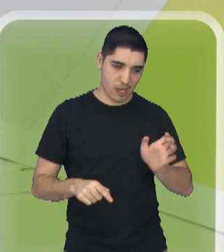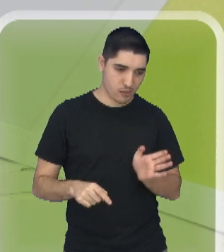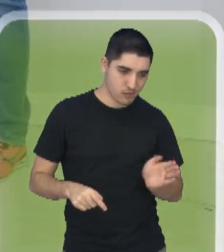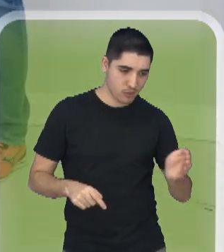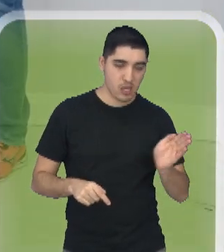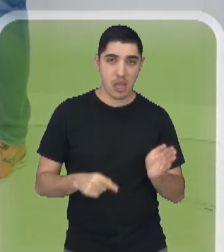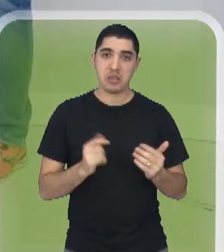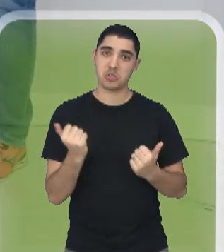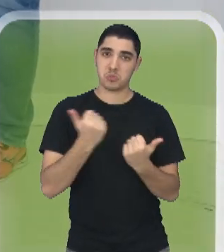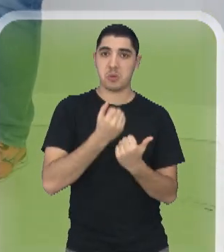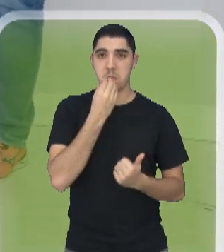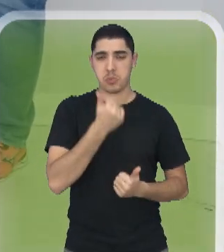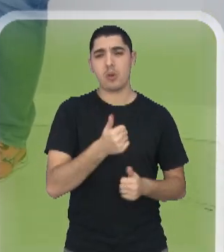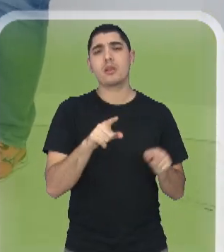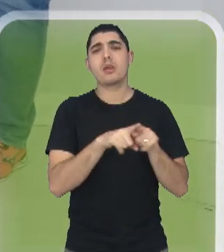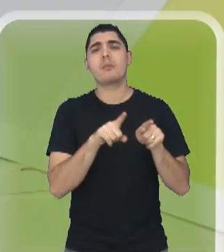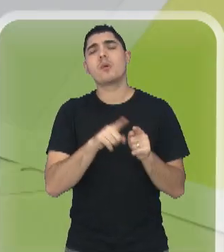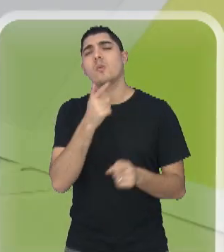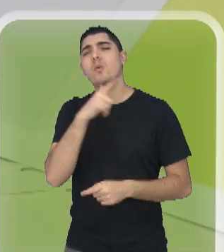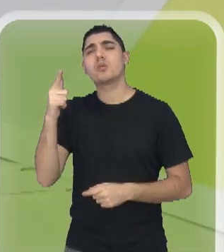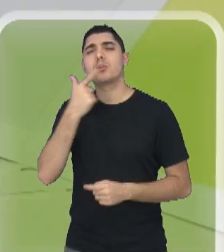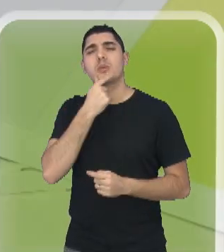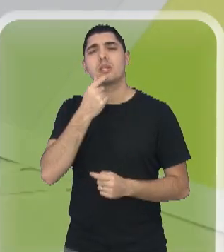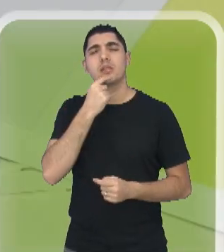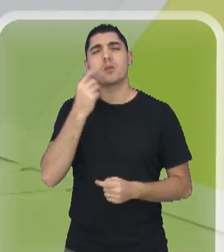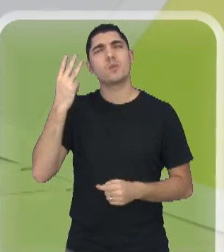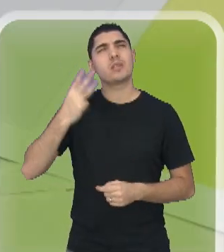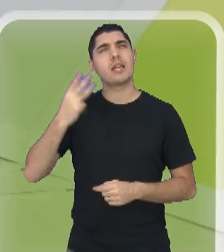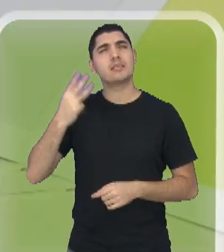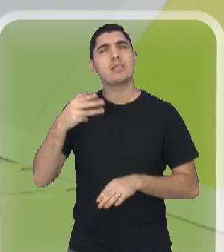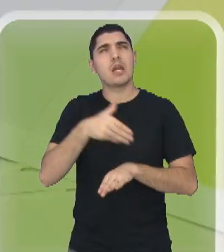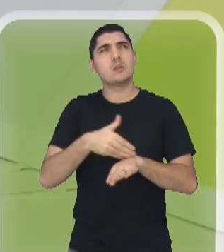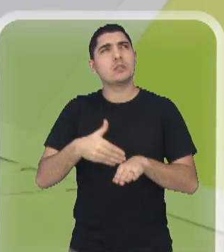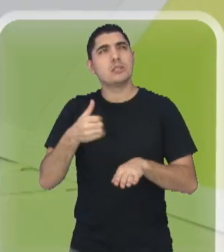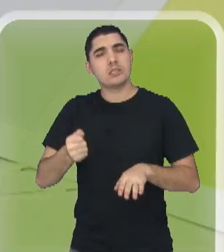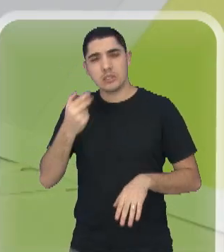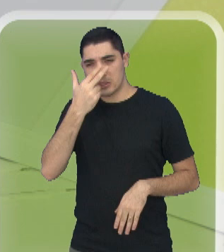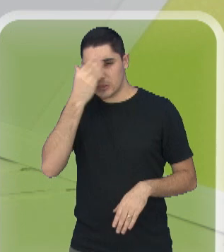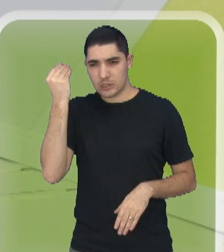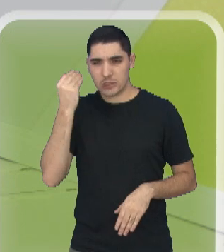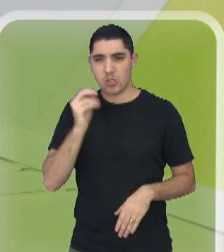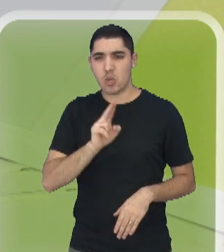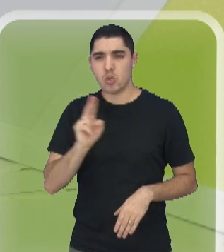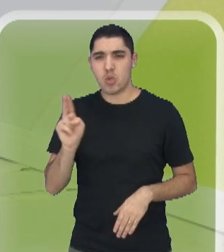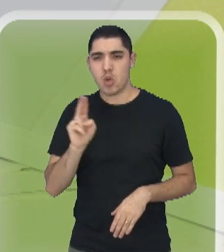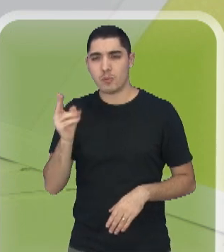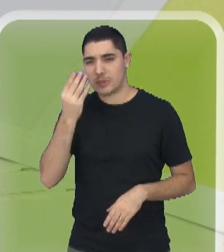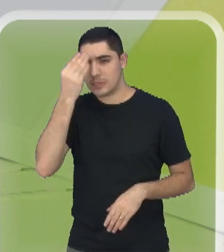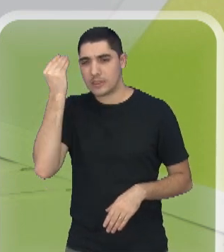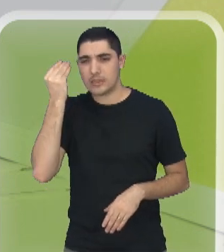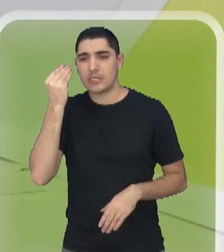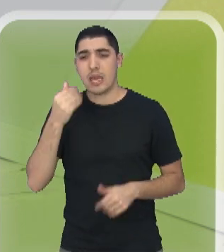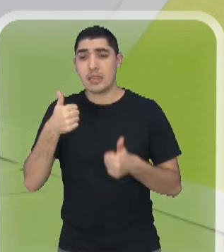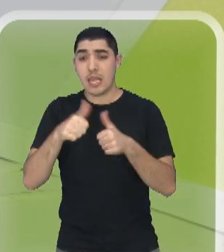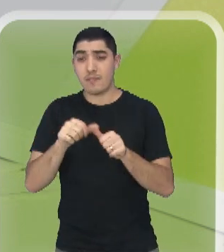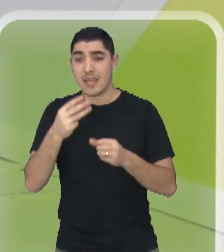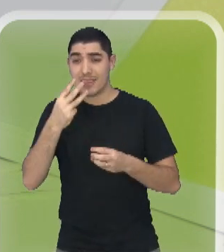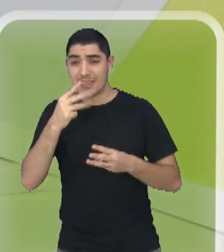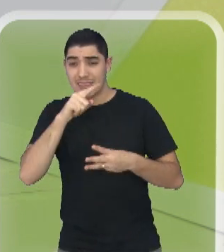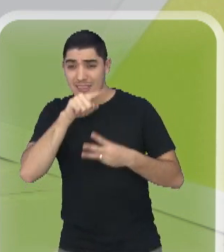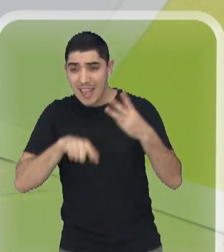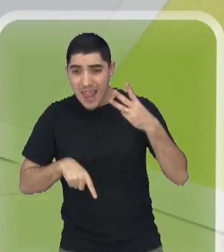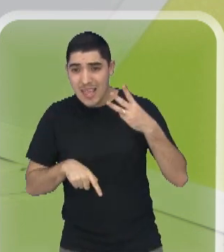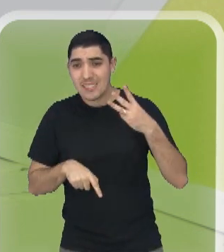na lateral esquerda, fazendo um terceiro zagueiro lá, me fugiu o nome agora, fez um terceiro zagueiro num jogo que o São José jogava pelo empate